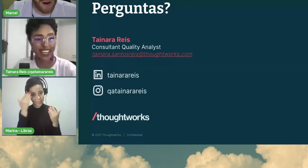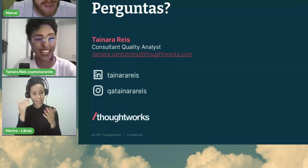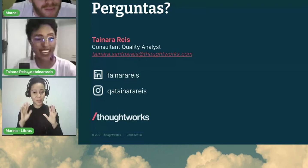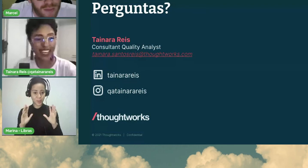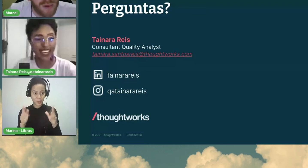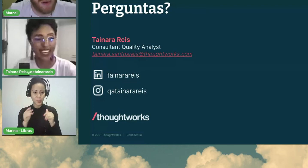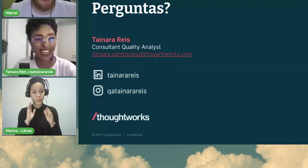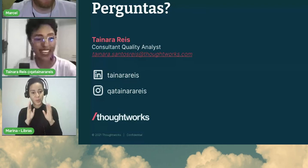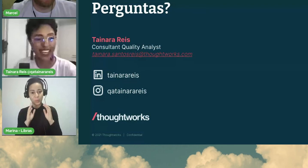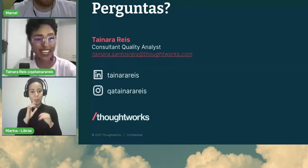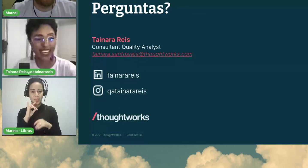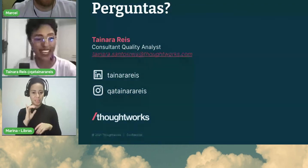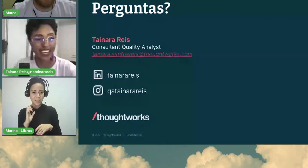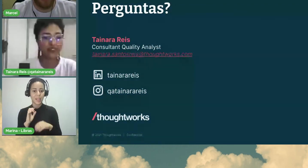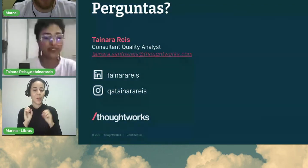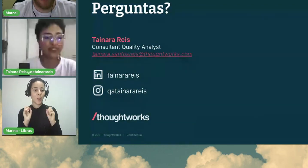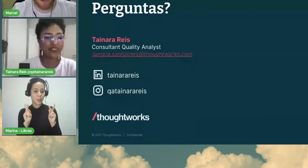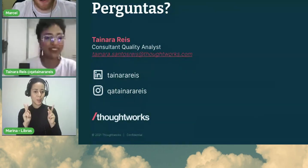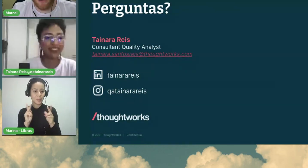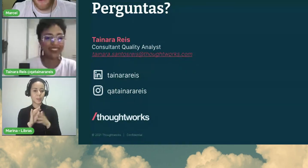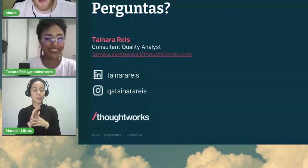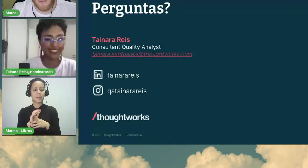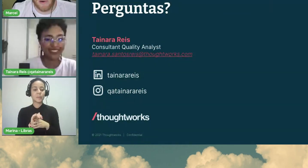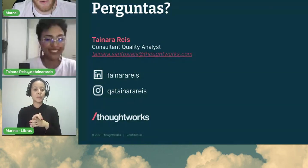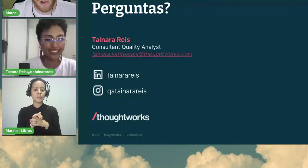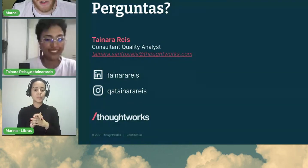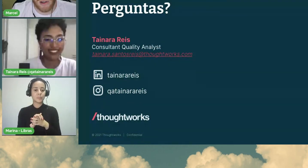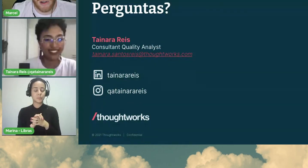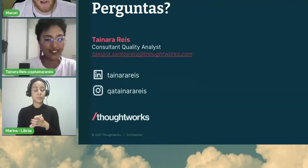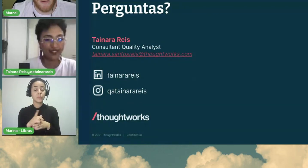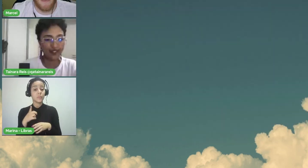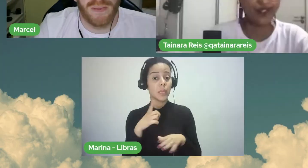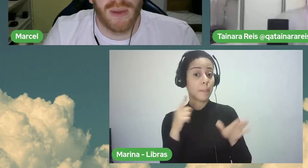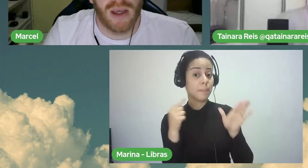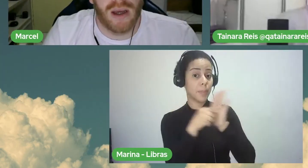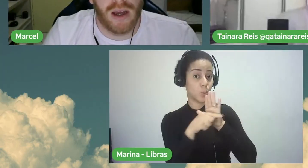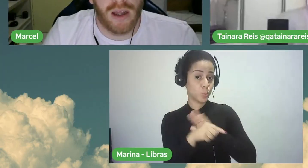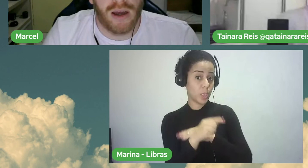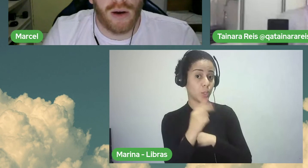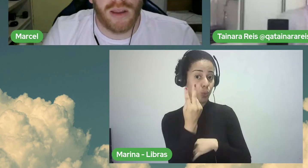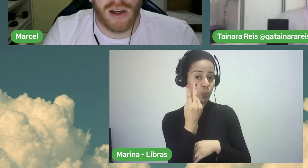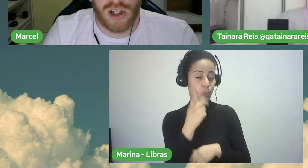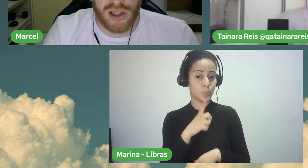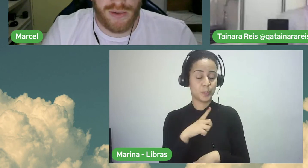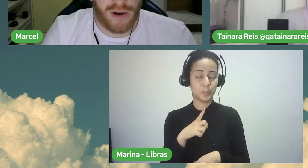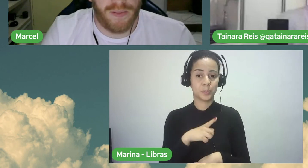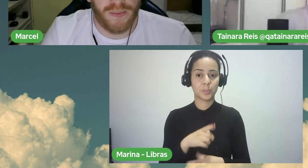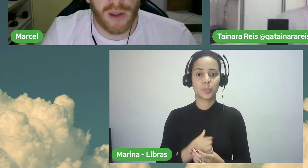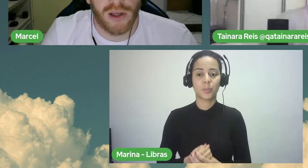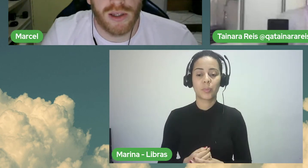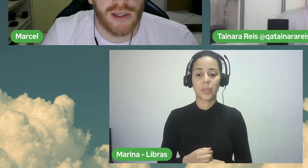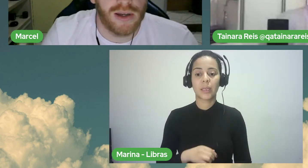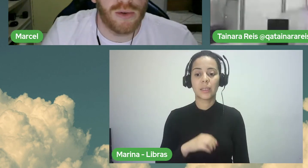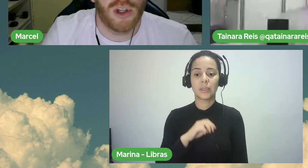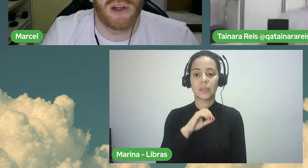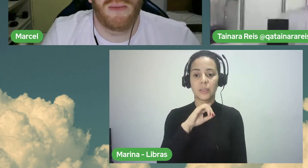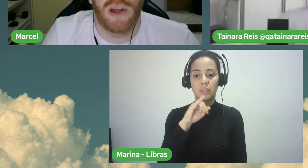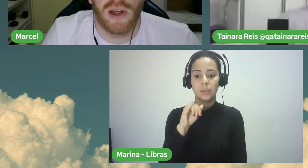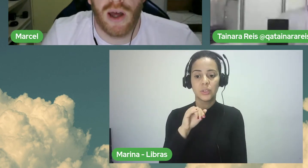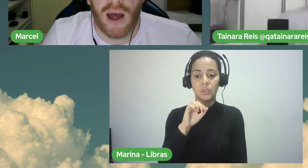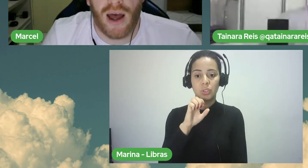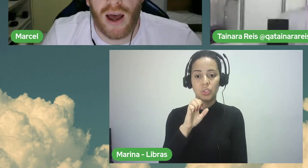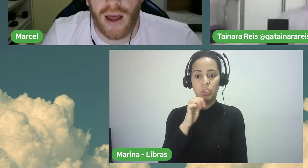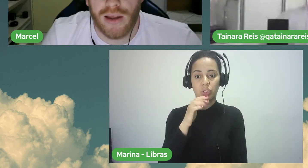Opa, muito obrigado, Tainara. A gente tem duas perguntinhas aqui, da Jennifer. Se seu